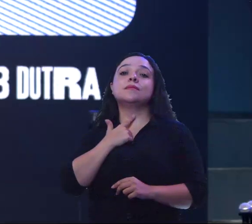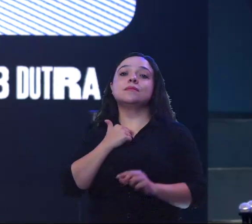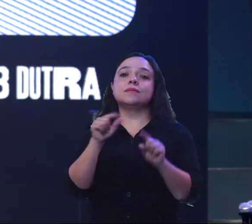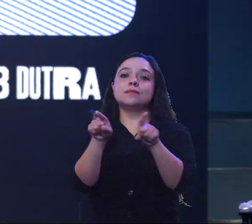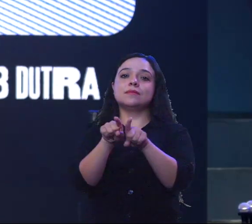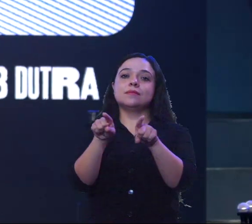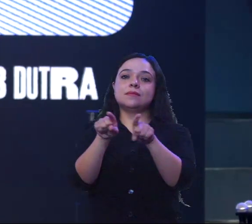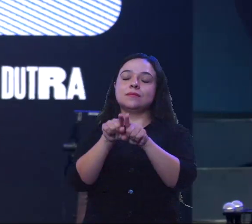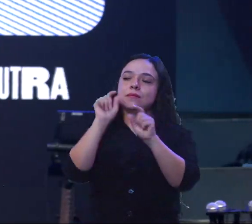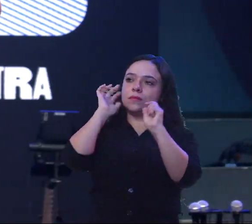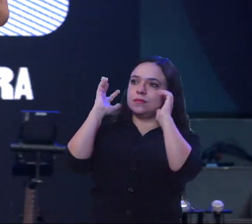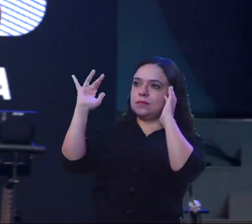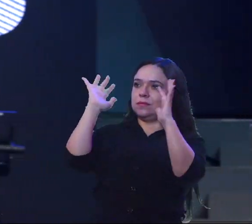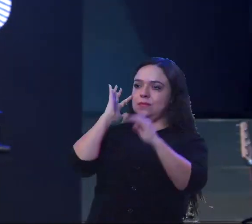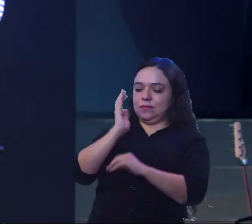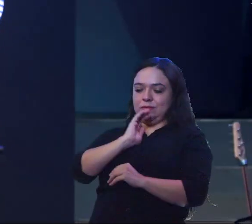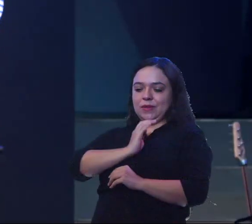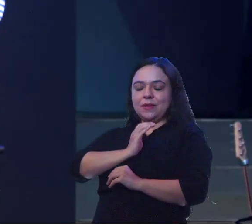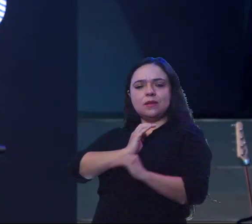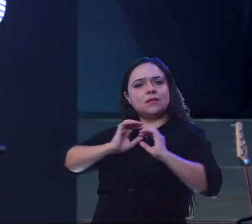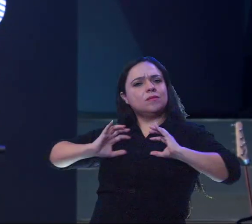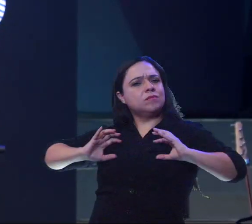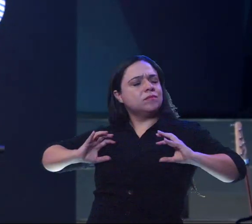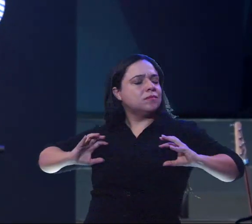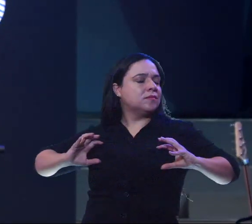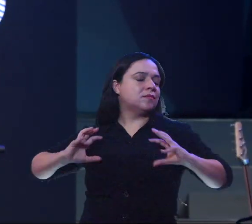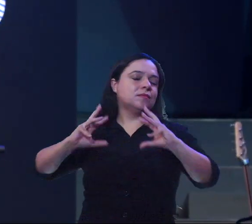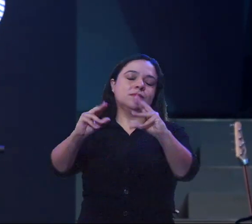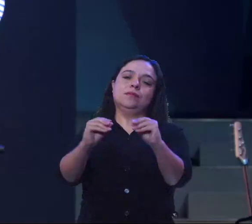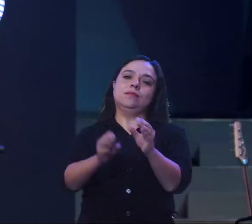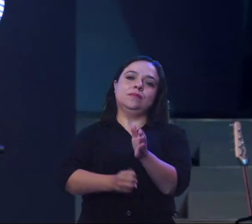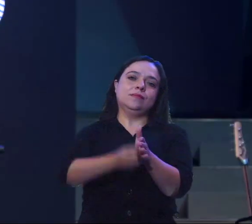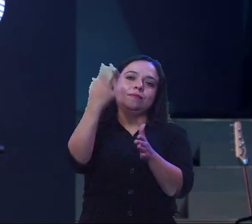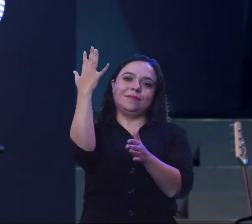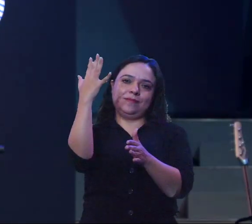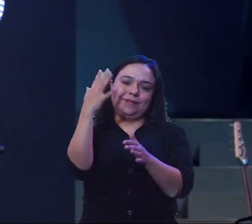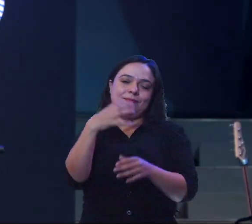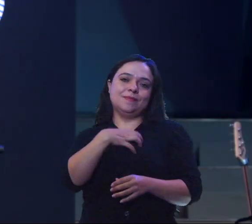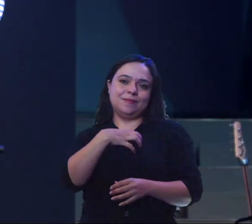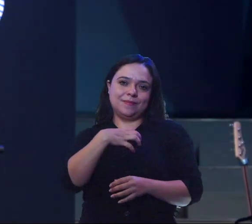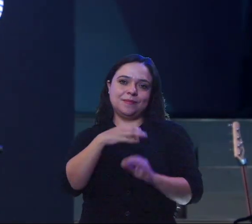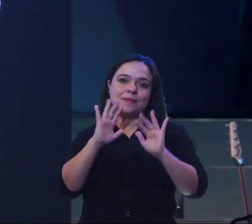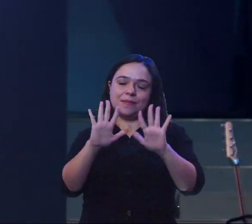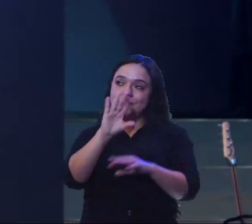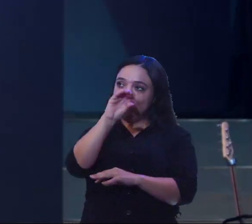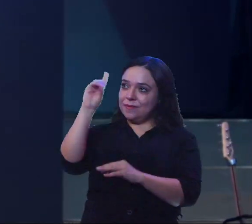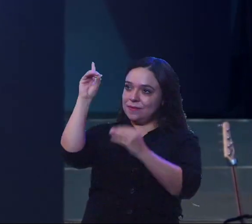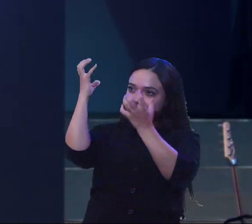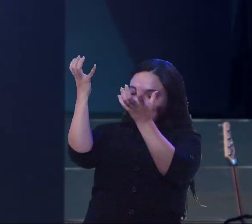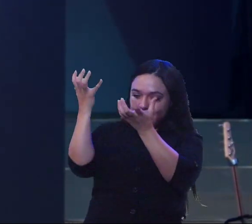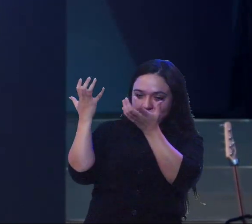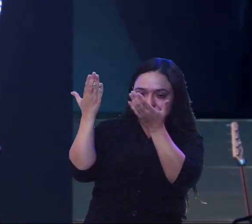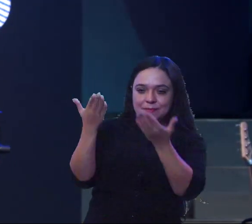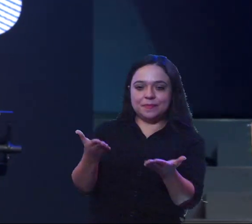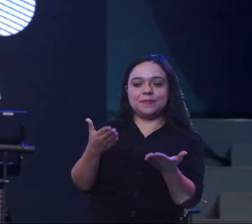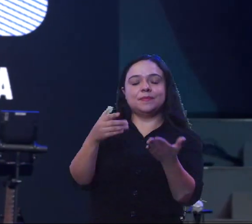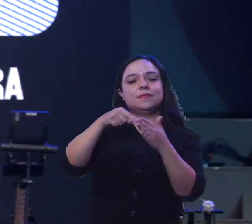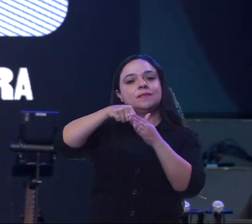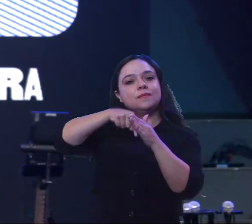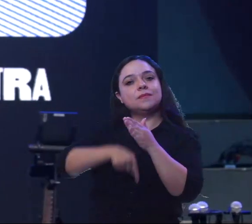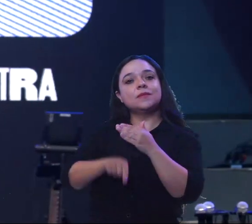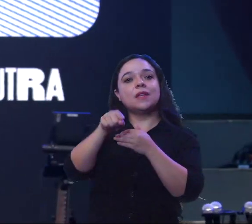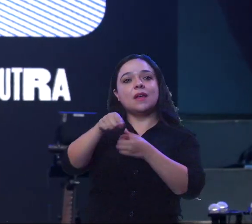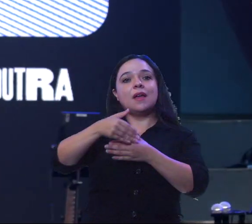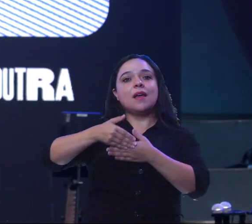nosso coração, através de tantas outras maneiras, mas Deus quer se revelar a você hoje de maneira profunda para que o teu